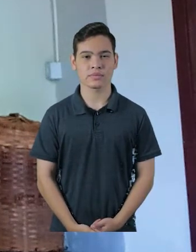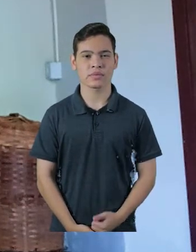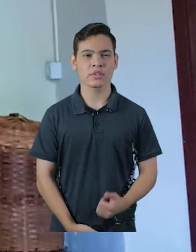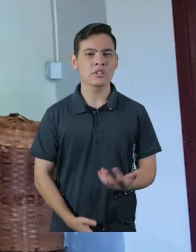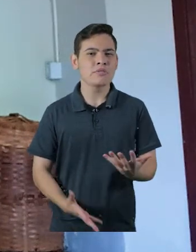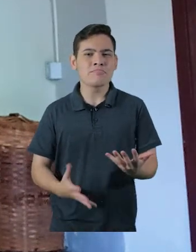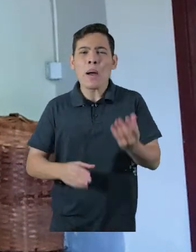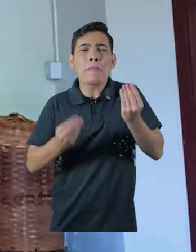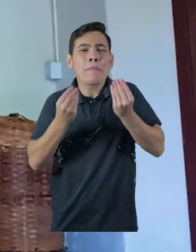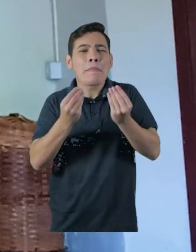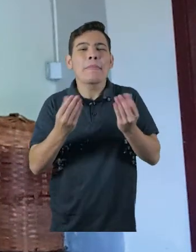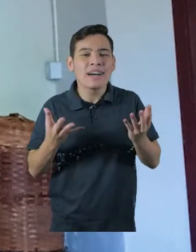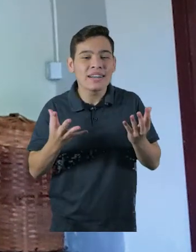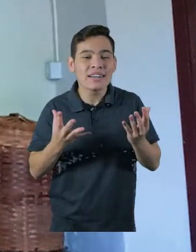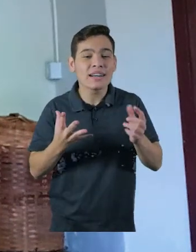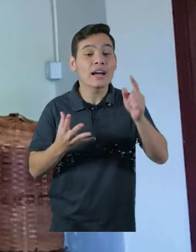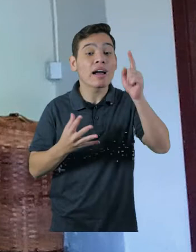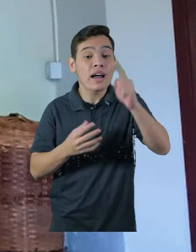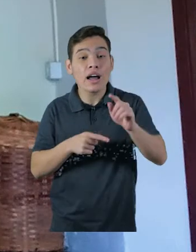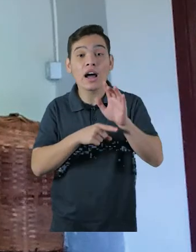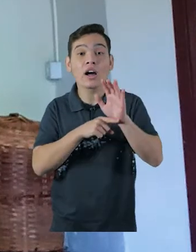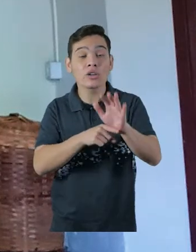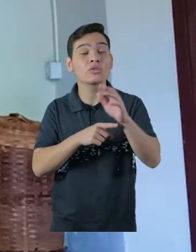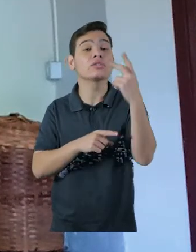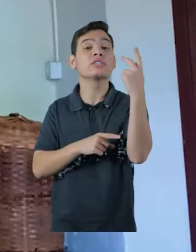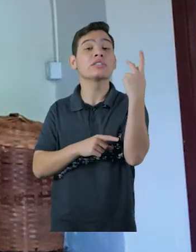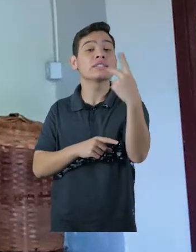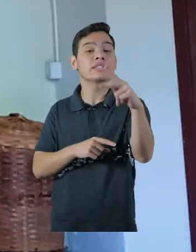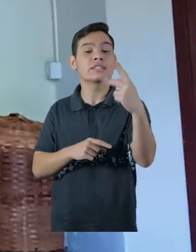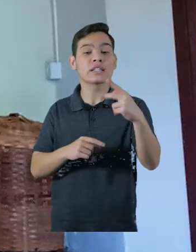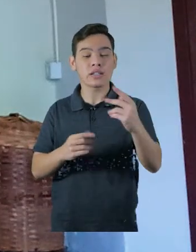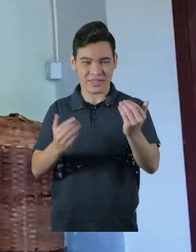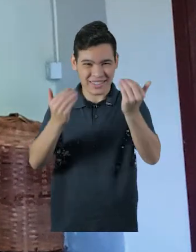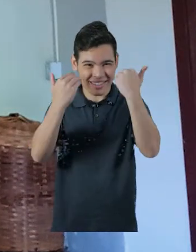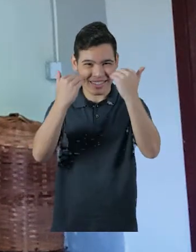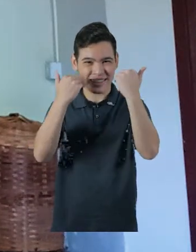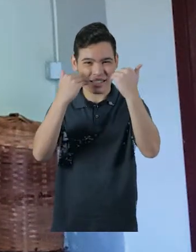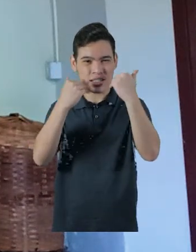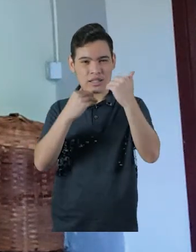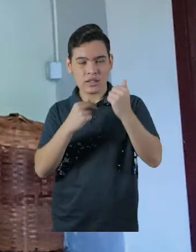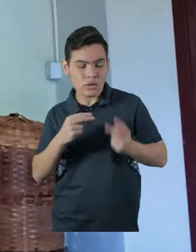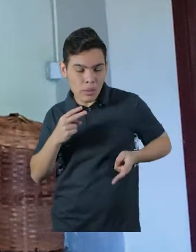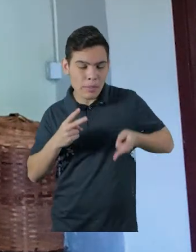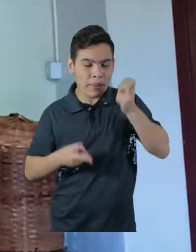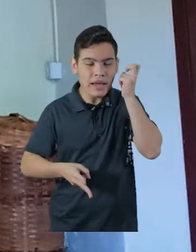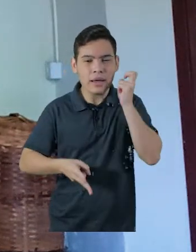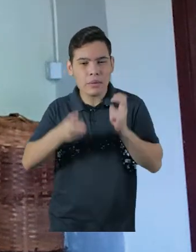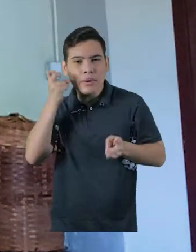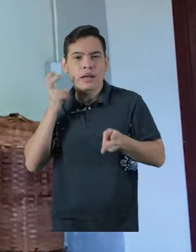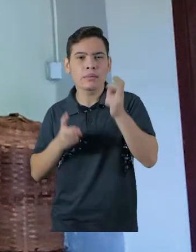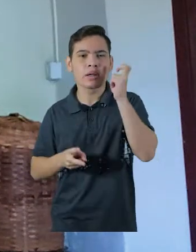E a ideia é observar esses pequenos movimentos reflexos